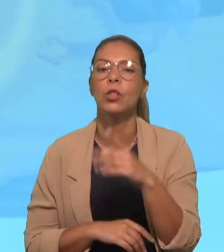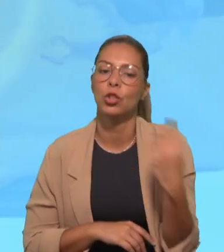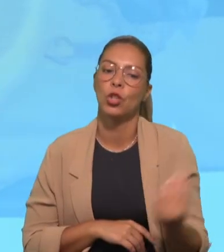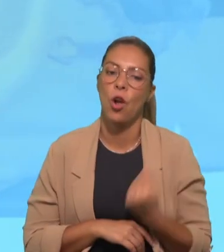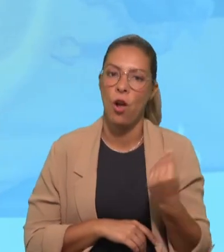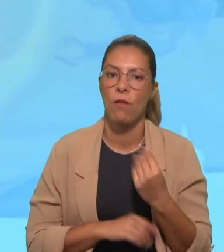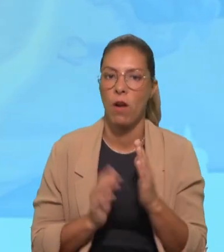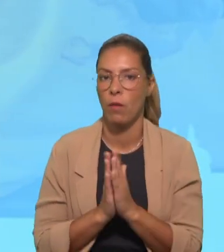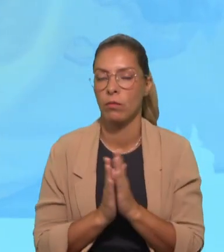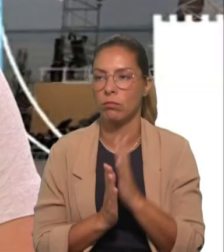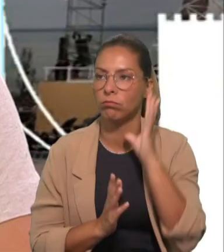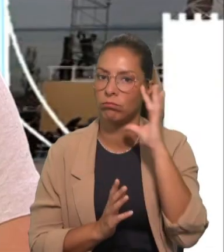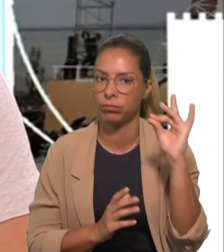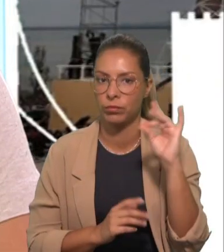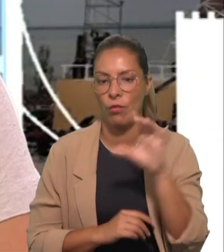ser catequista?